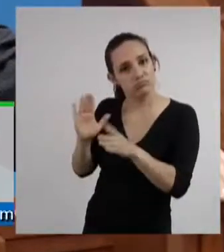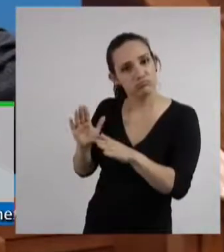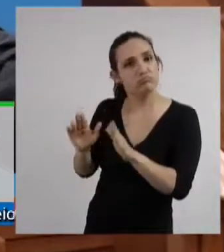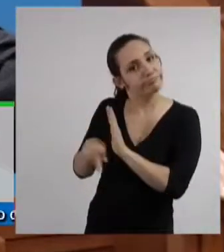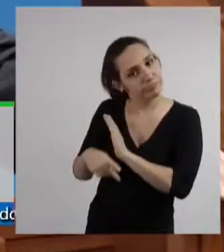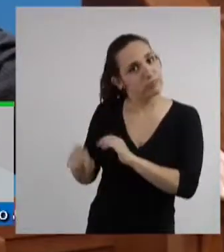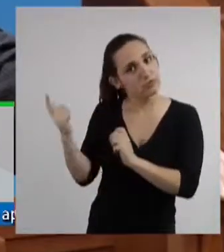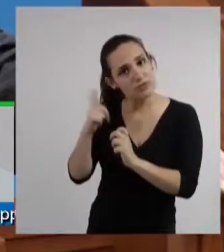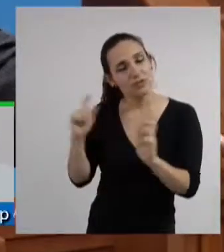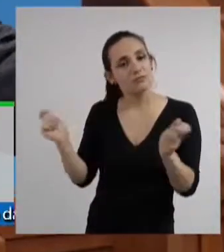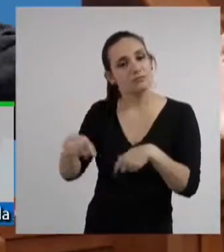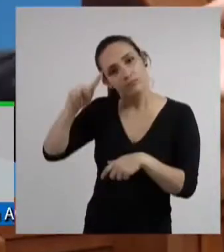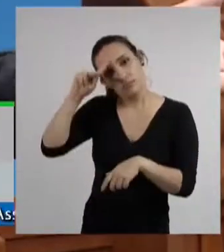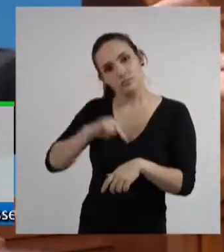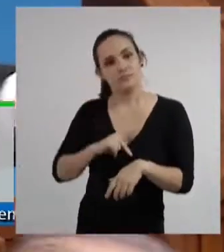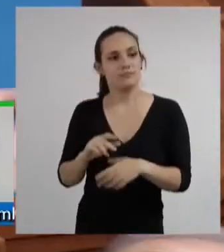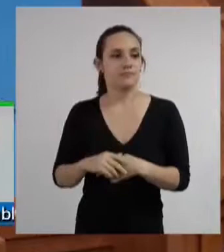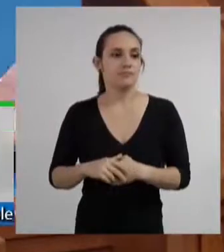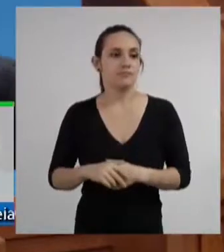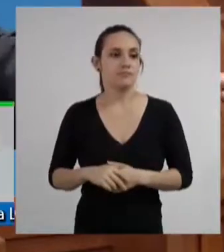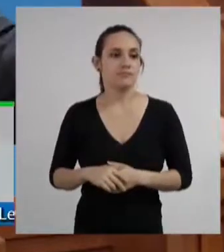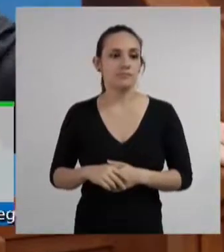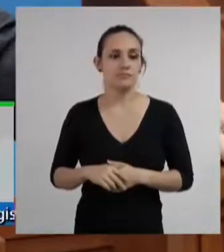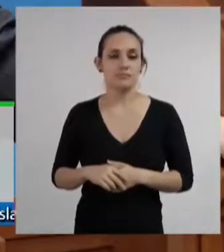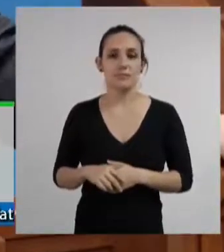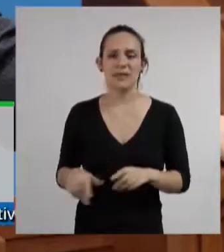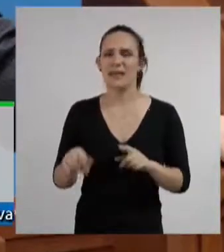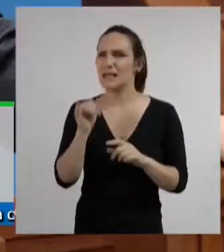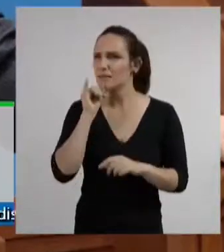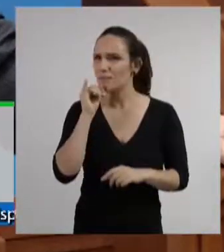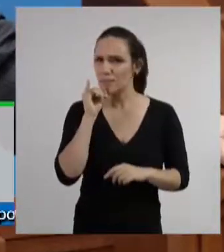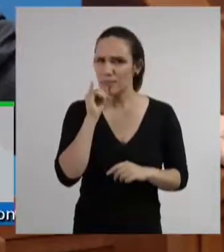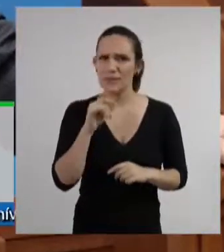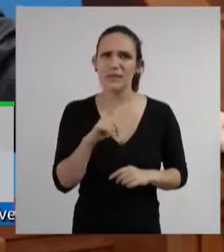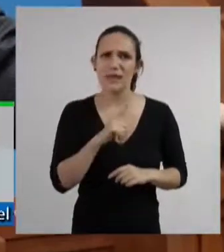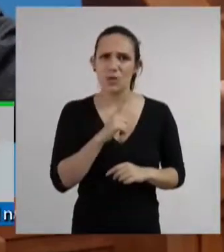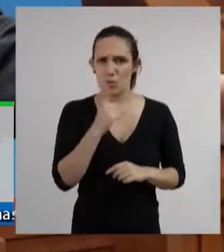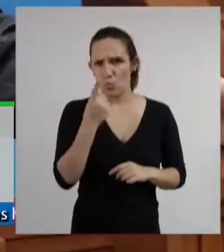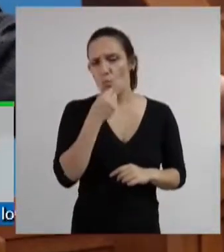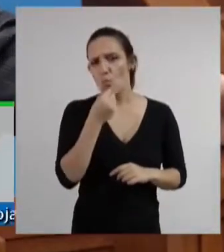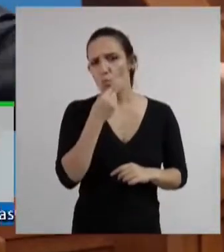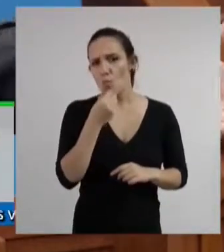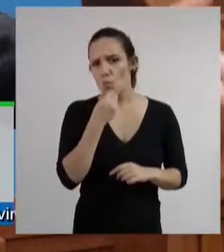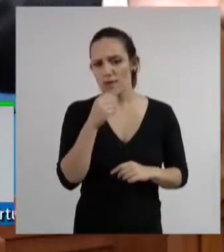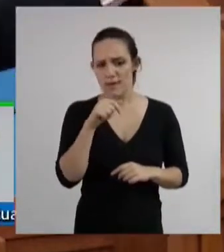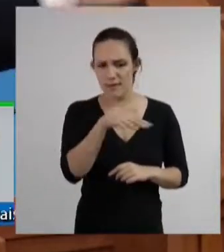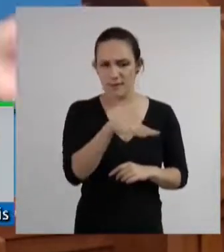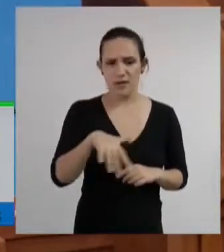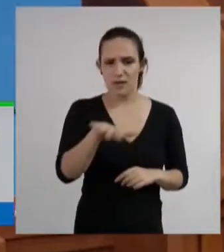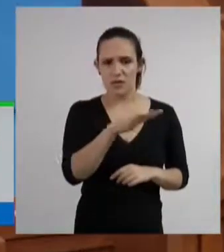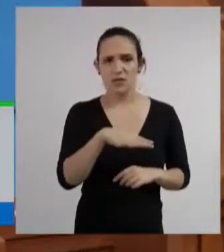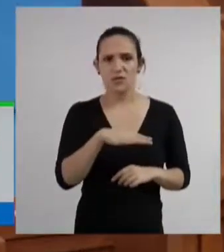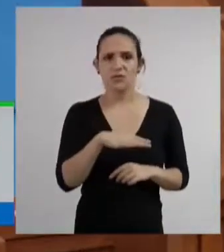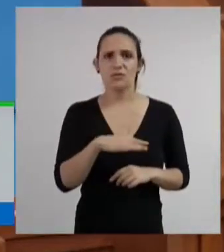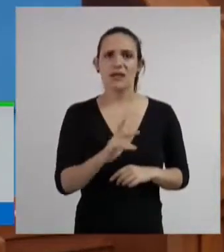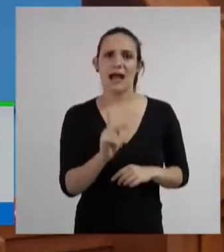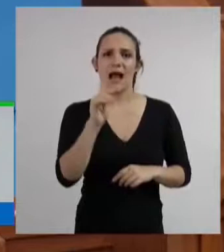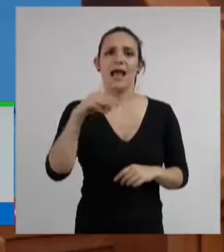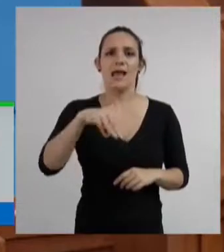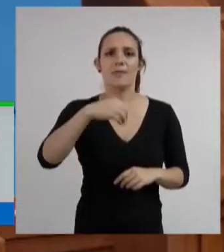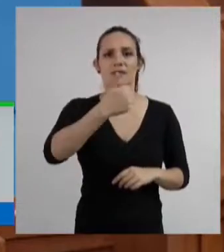Campo Grande, que planta mais de 15 mil hectares de soja, na região do quilômetro